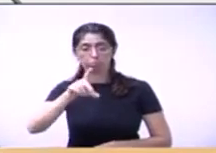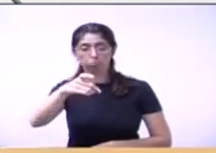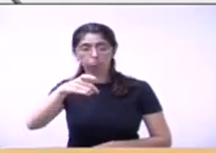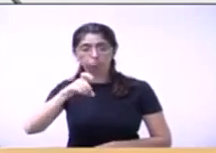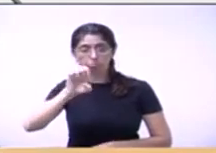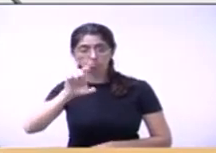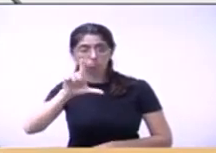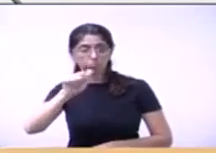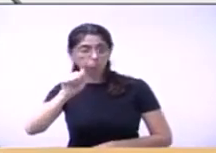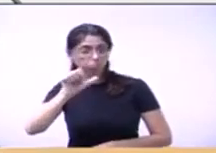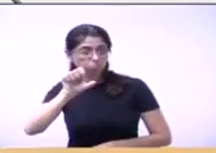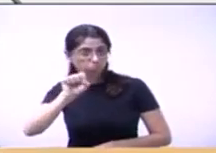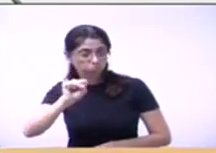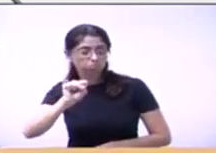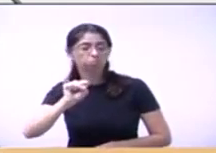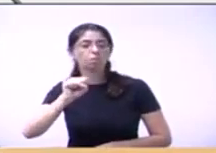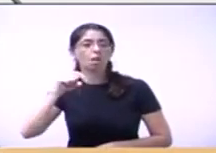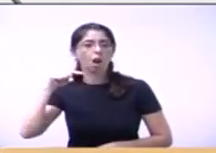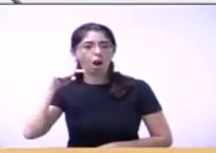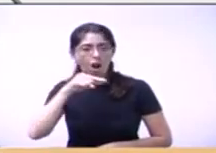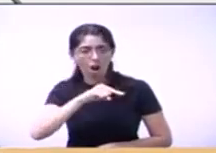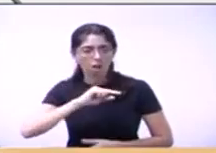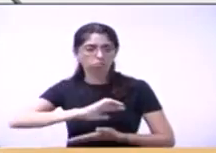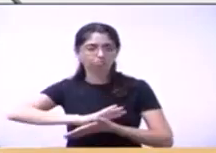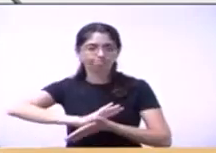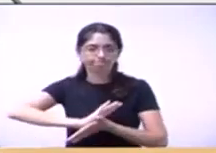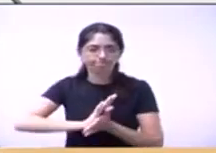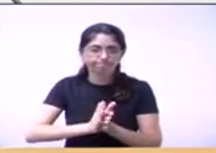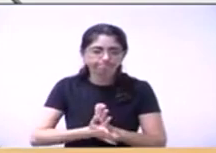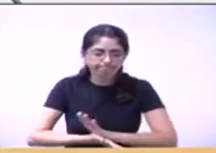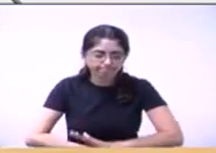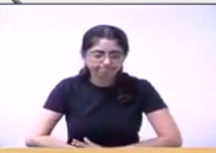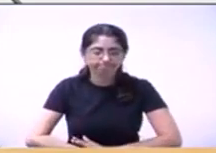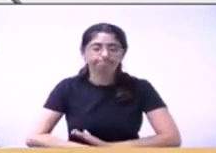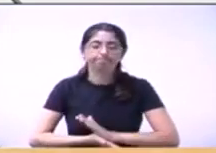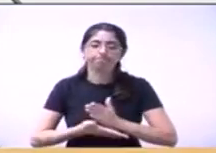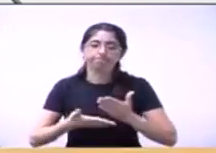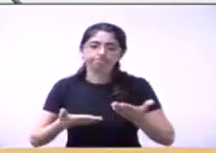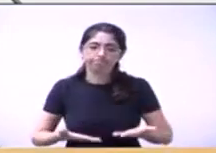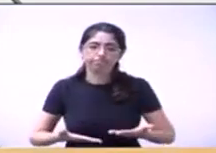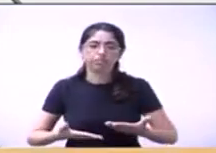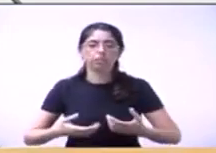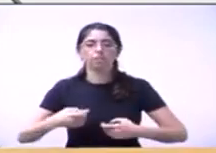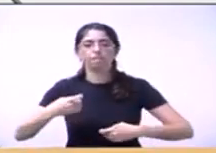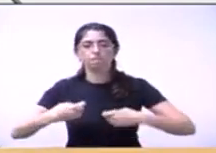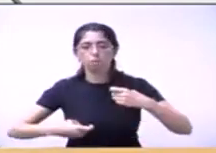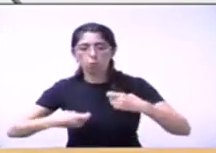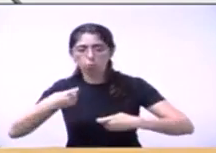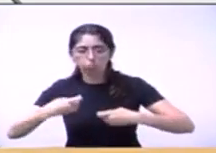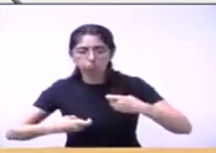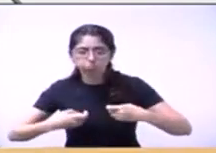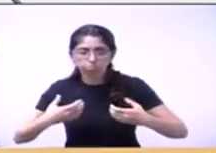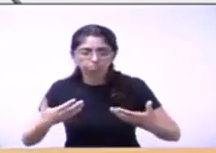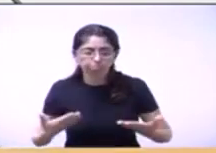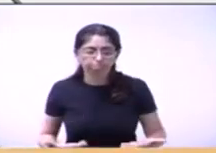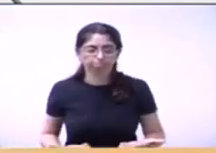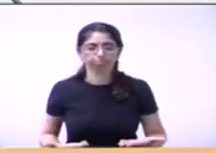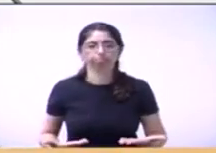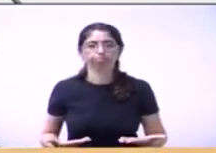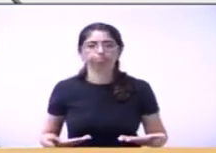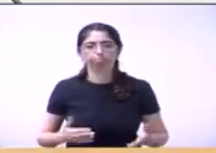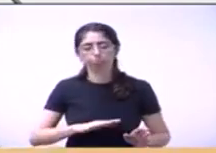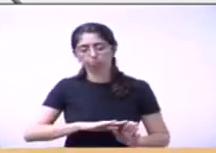Quero também me solidarizar com os estudantes, com os professores e trabalhadores da